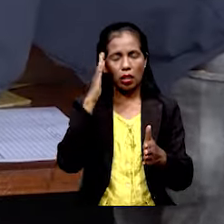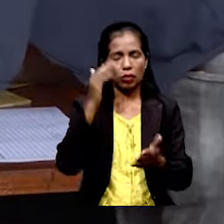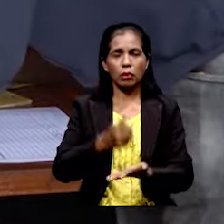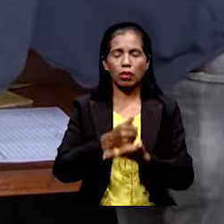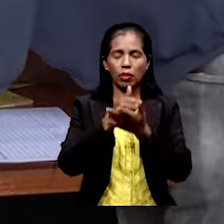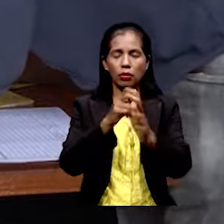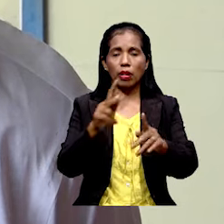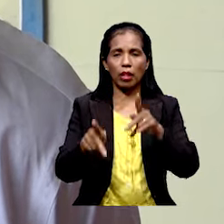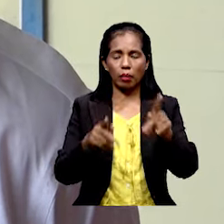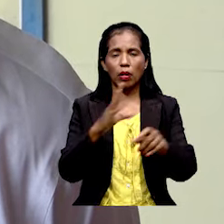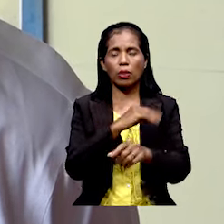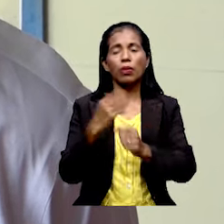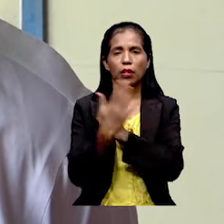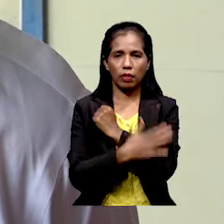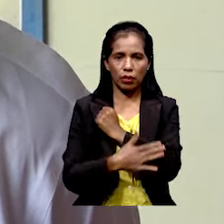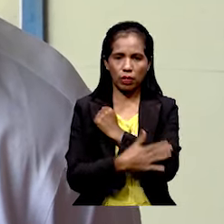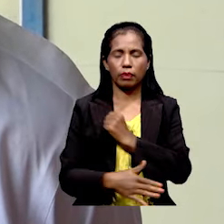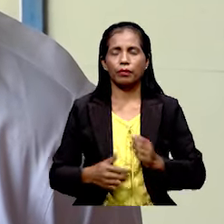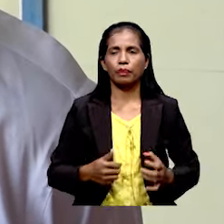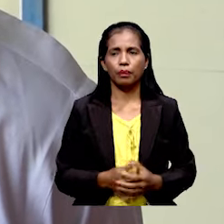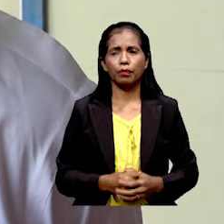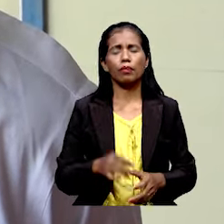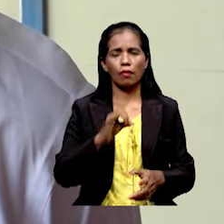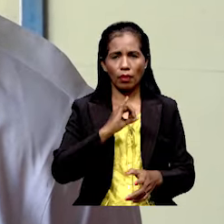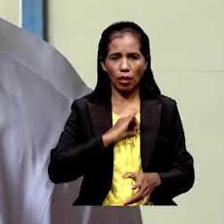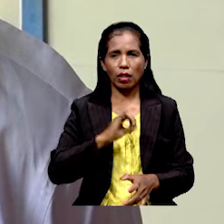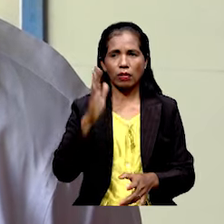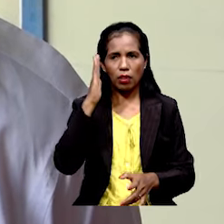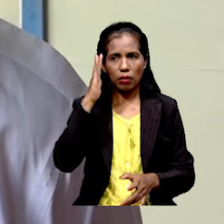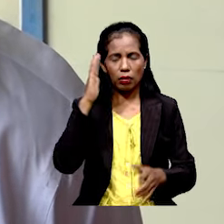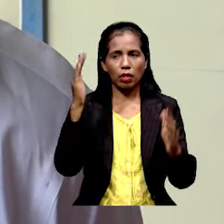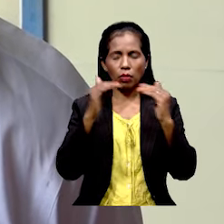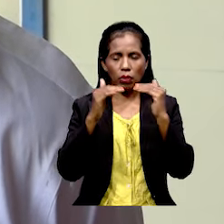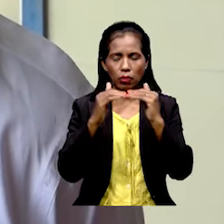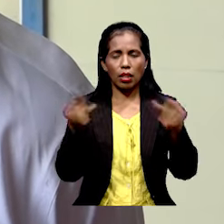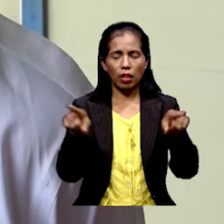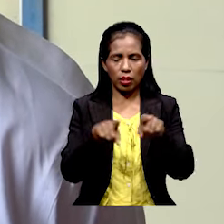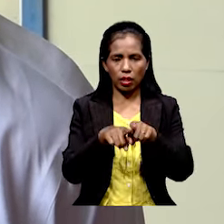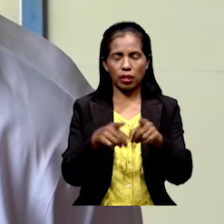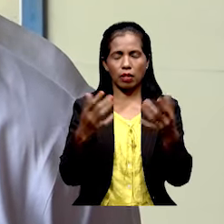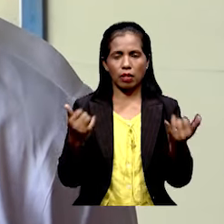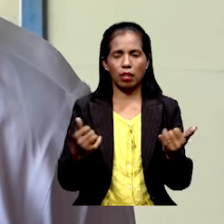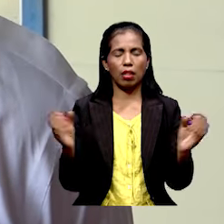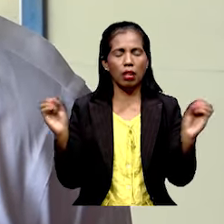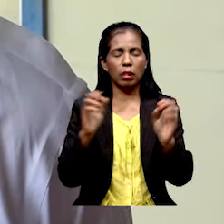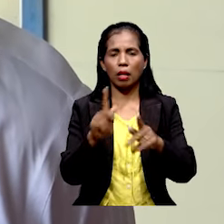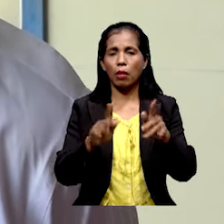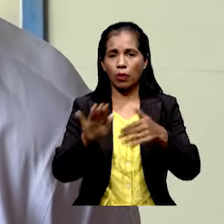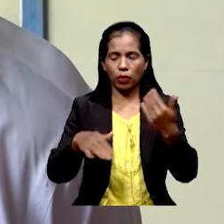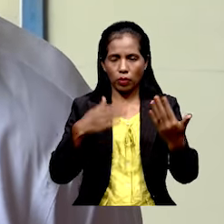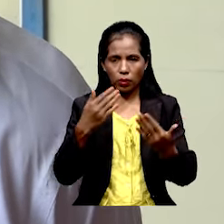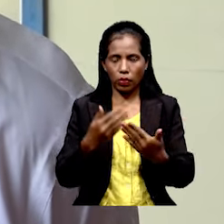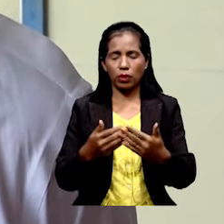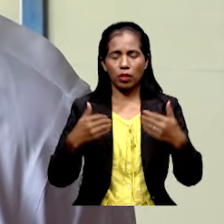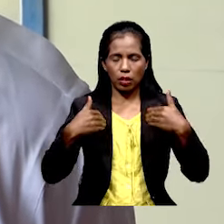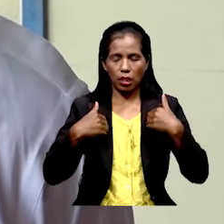povo. Ao Hanoim, reunião ir Hanessa, né? Laos tam, Laos foi uma emotua tu para